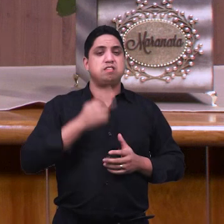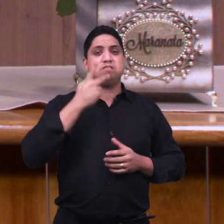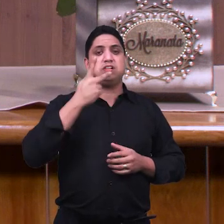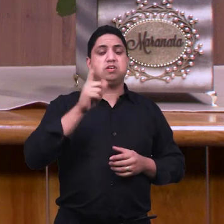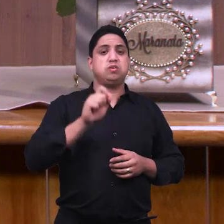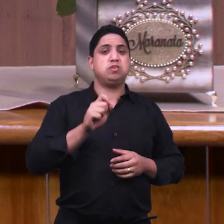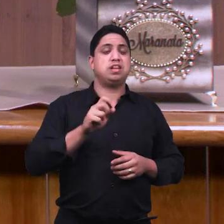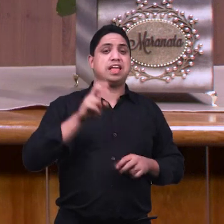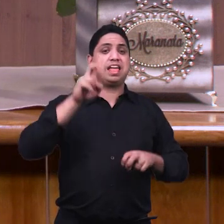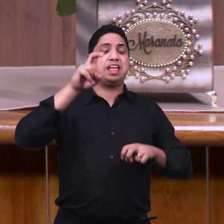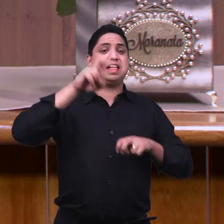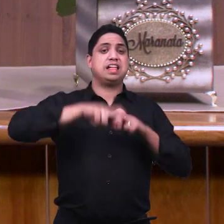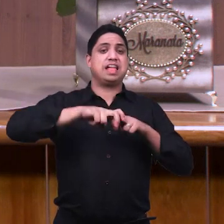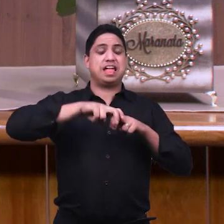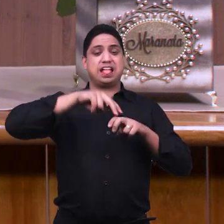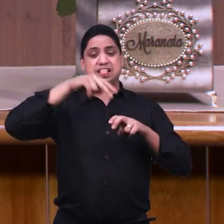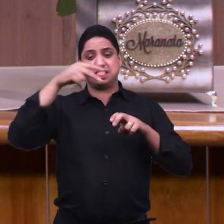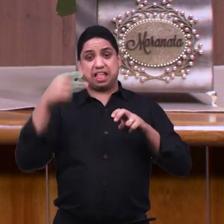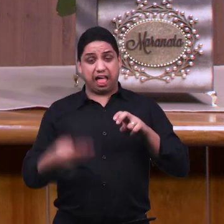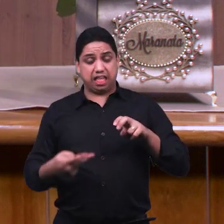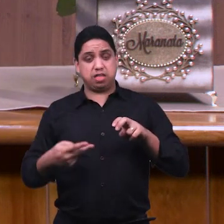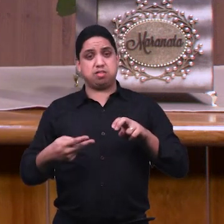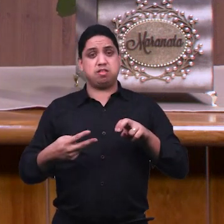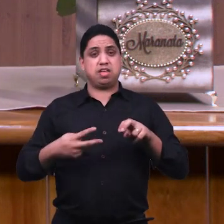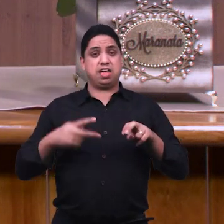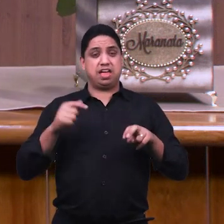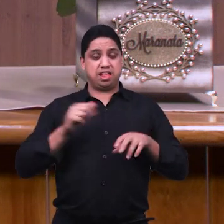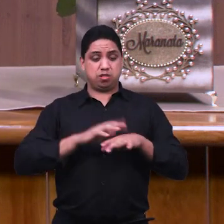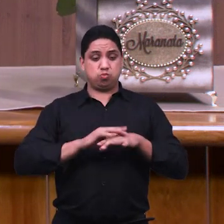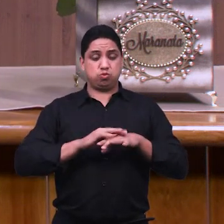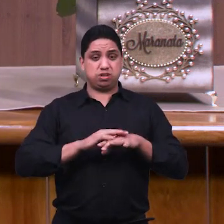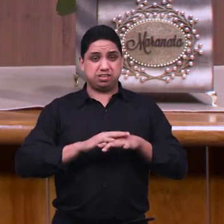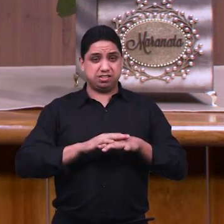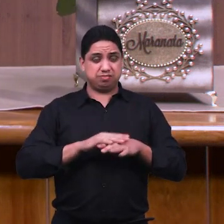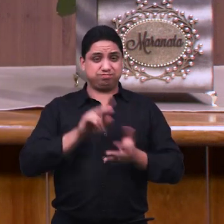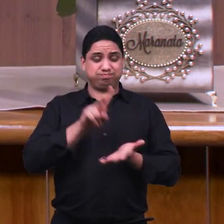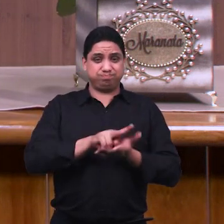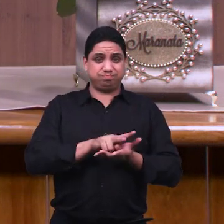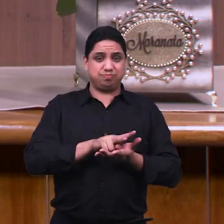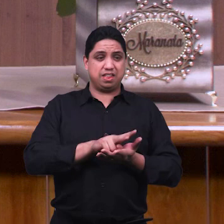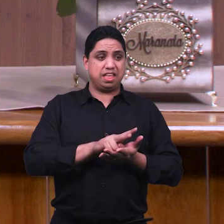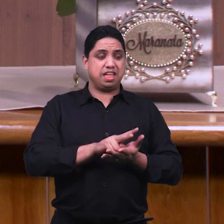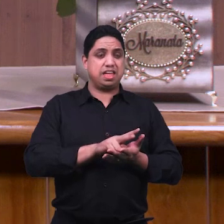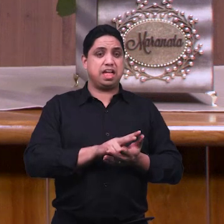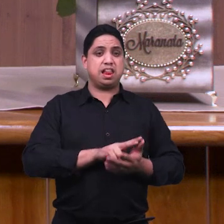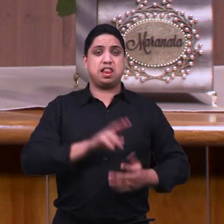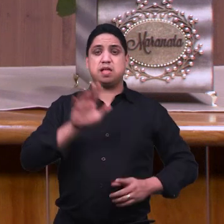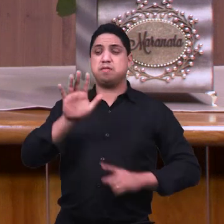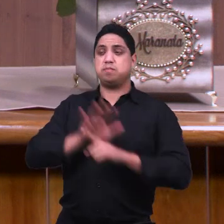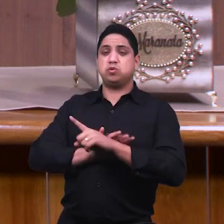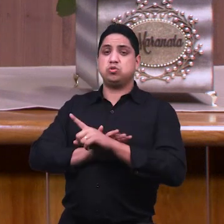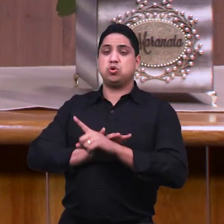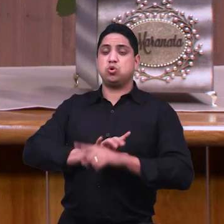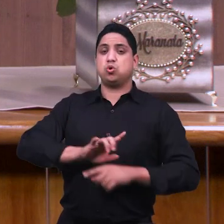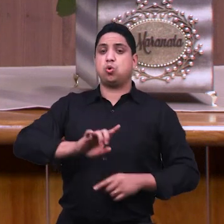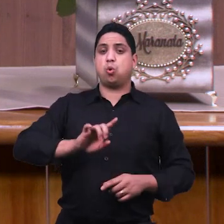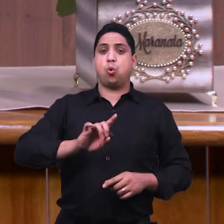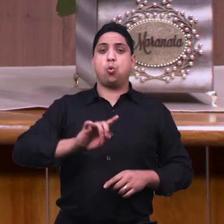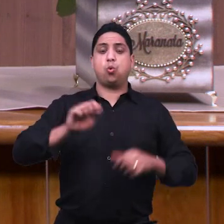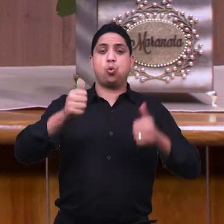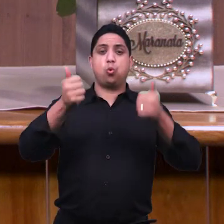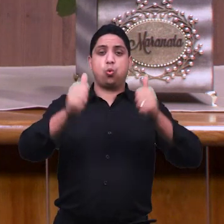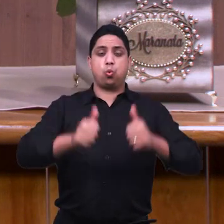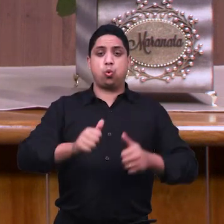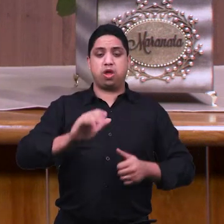caiu, ele ali, naquele acidente ele adoeceu, ficou de cama, e ele foi consultar o Deus de Ecrom, se